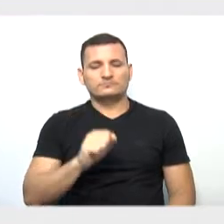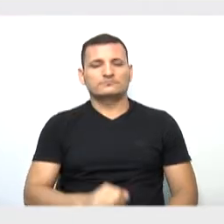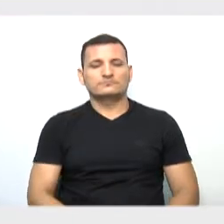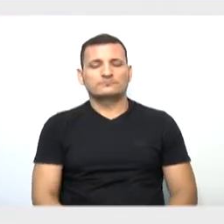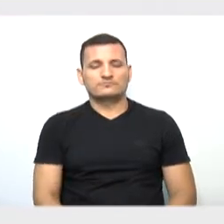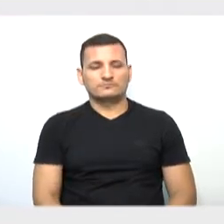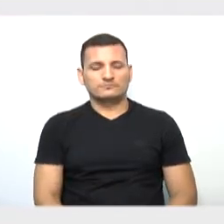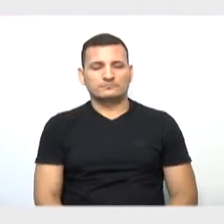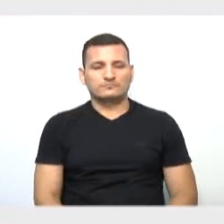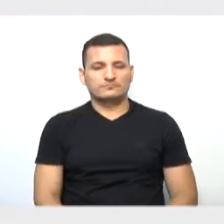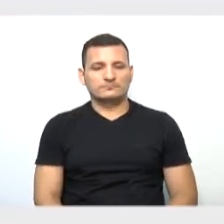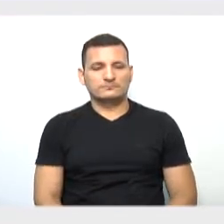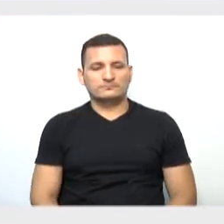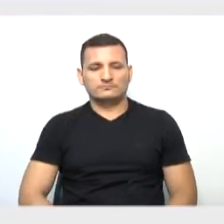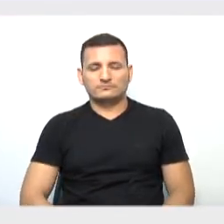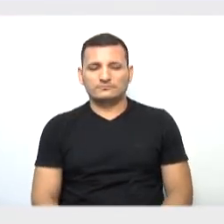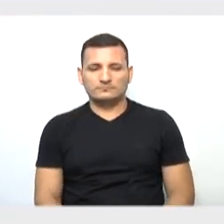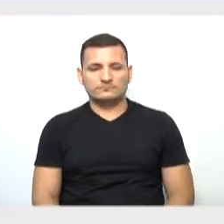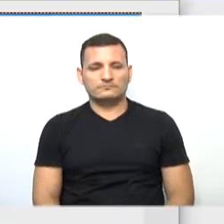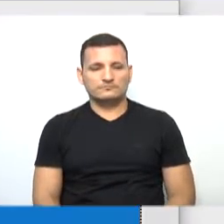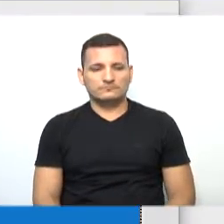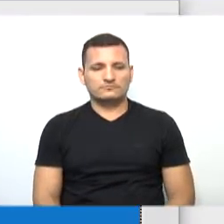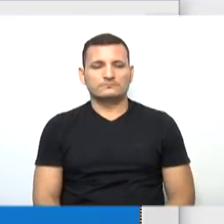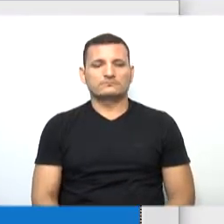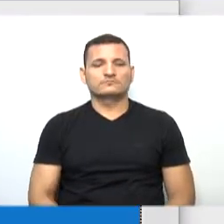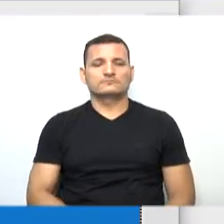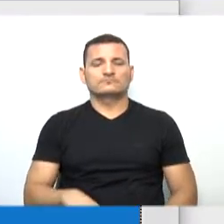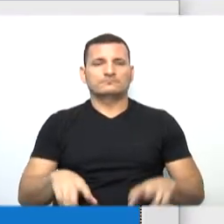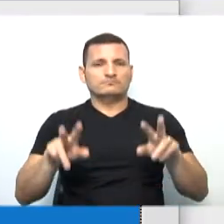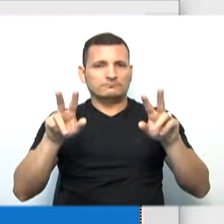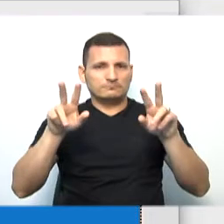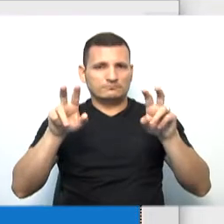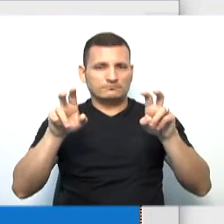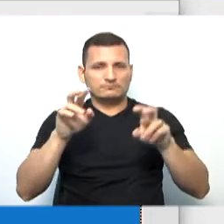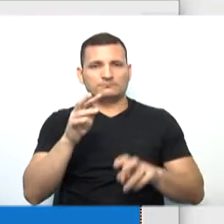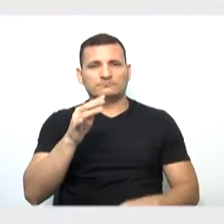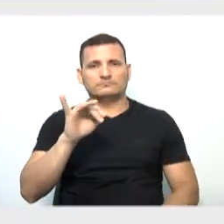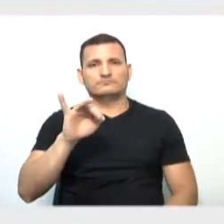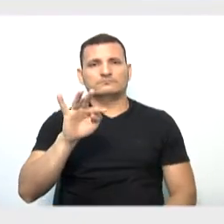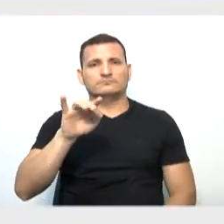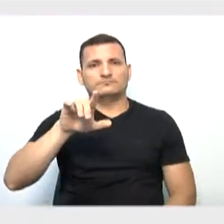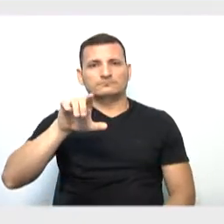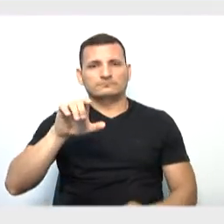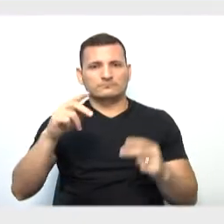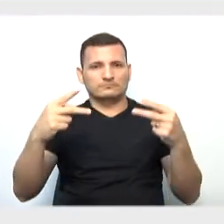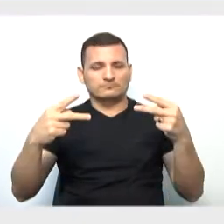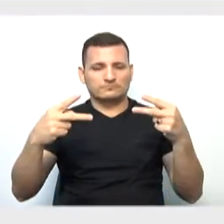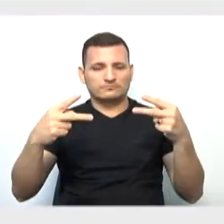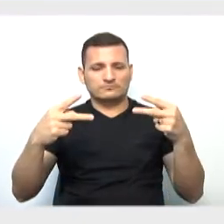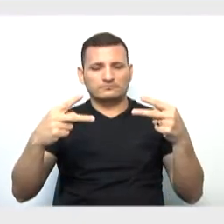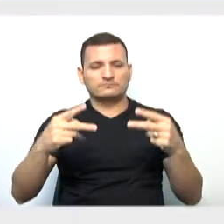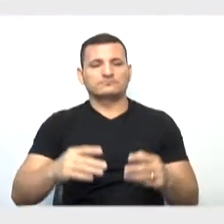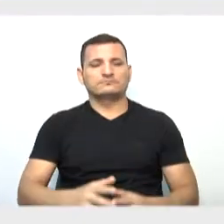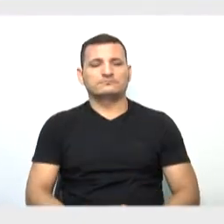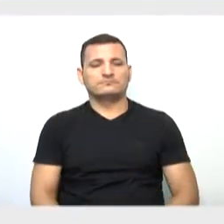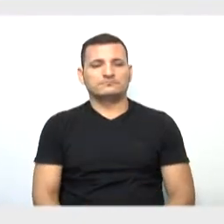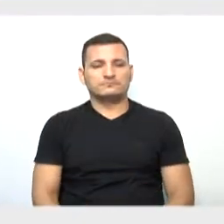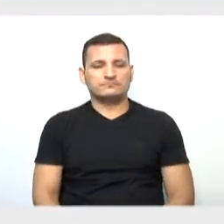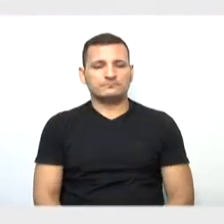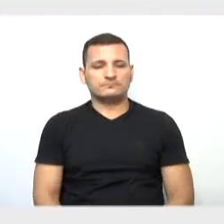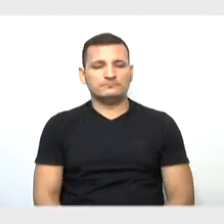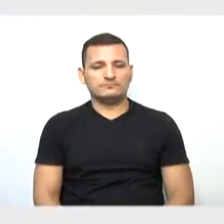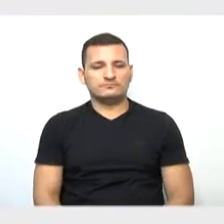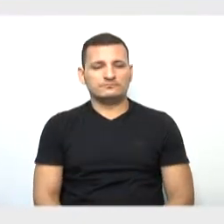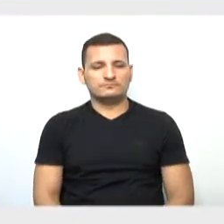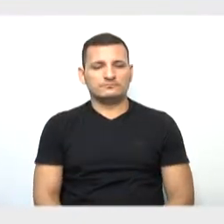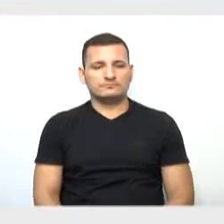escrita. Vou colocar um título na nossa página, que é o title.